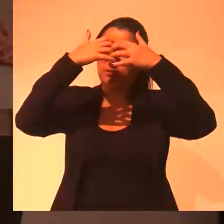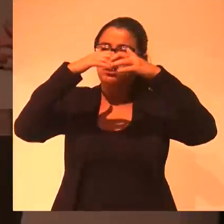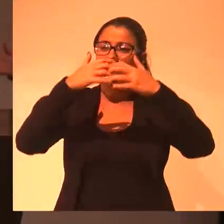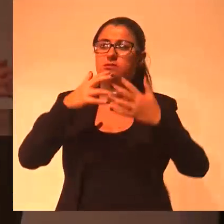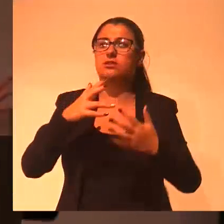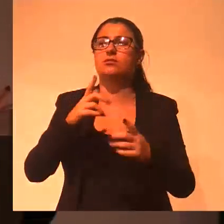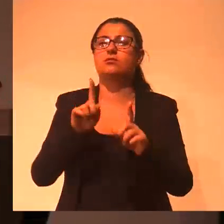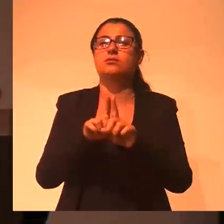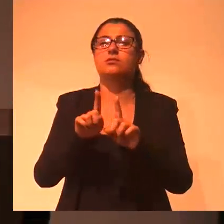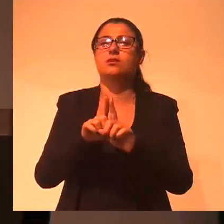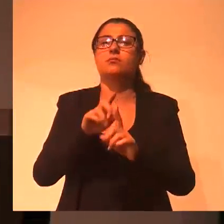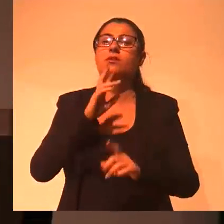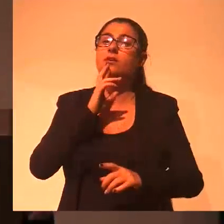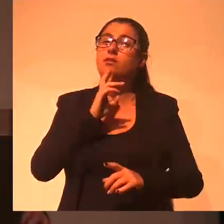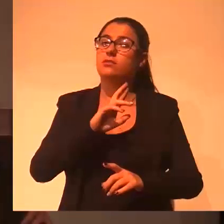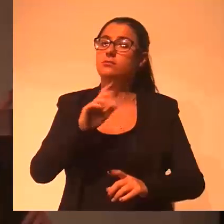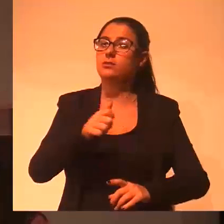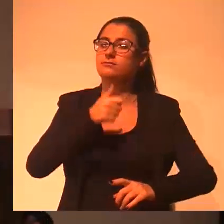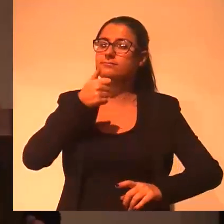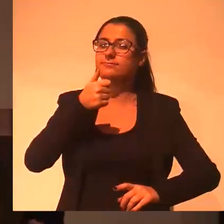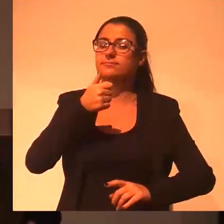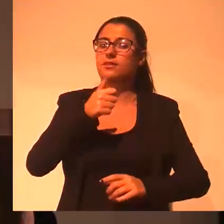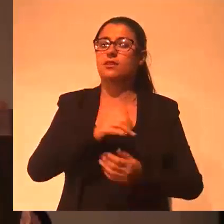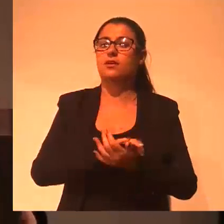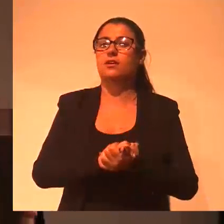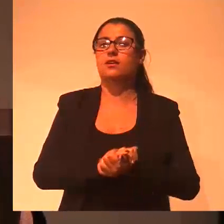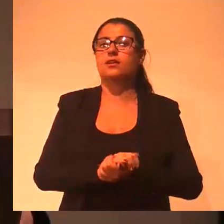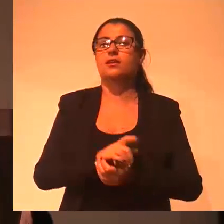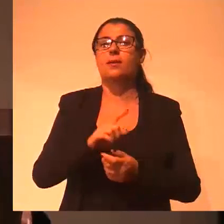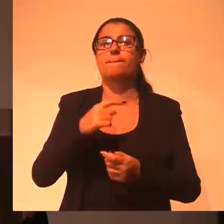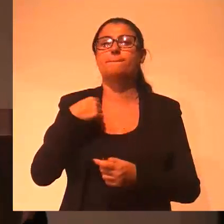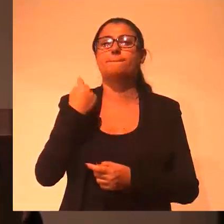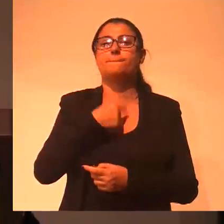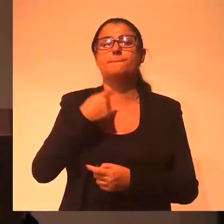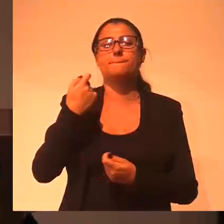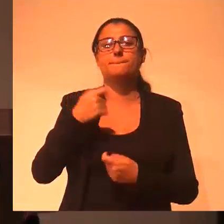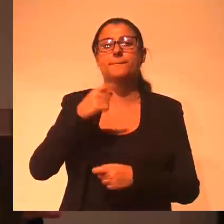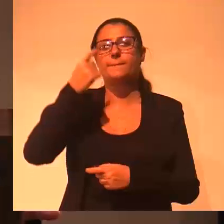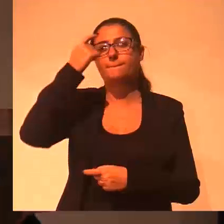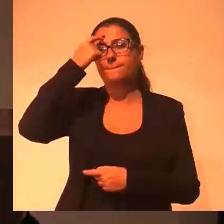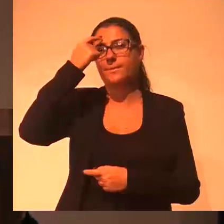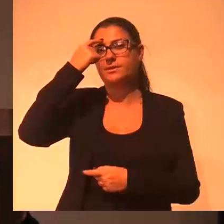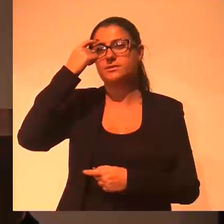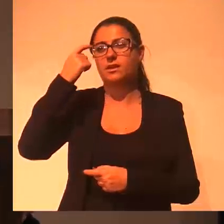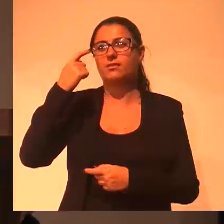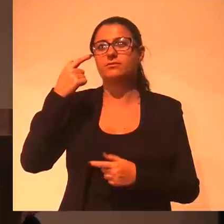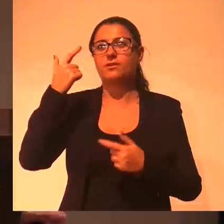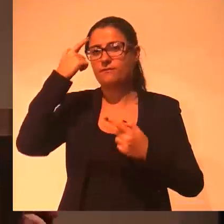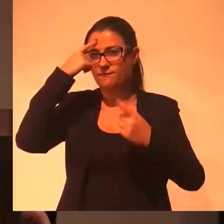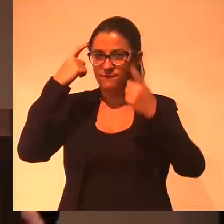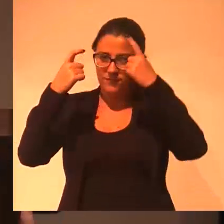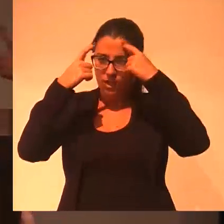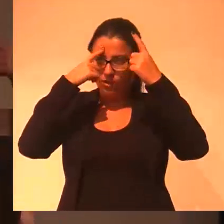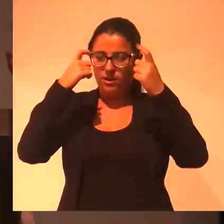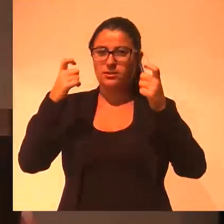para terminar, eu queria que a gente pensasse um pouquinho nessa questão violência e